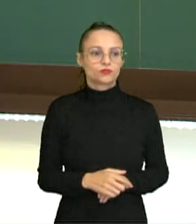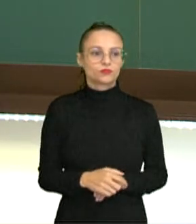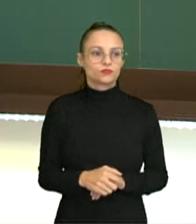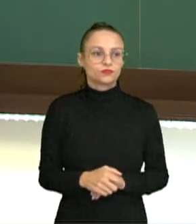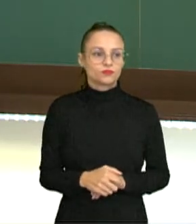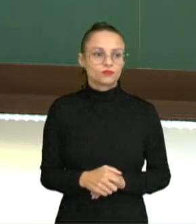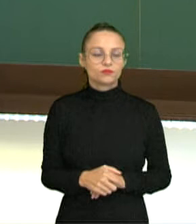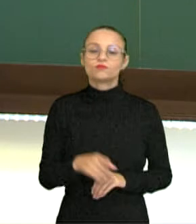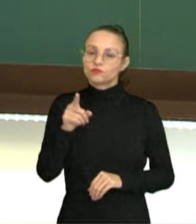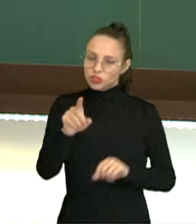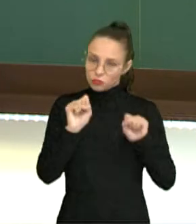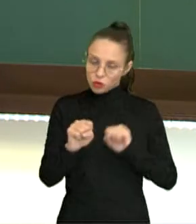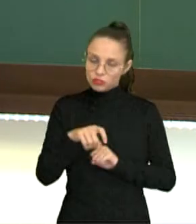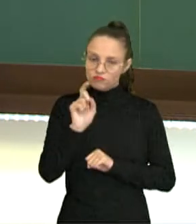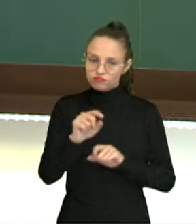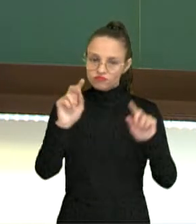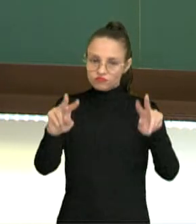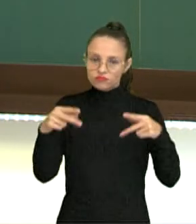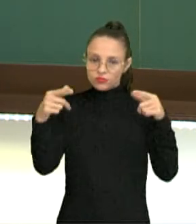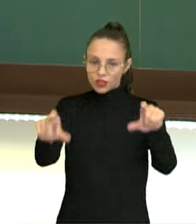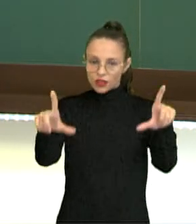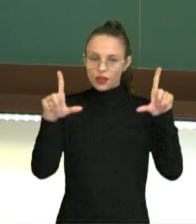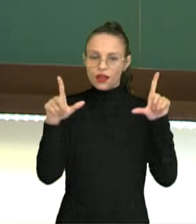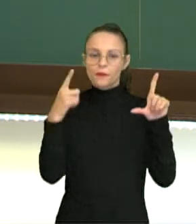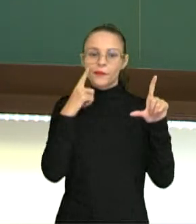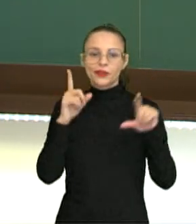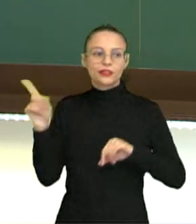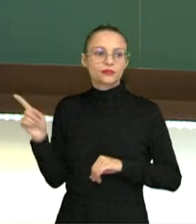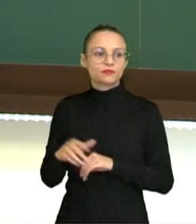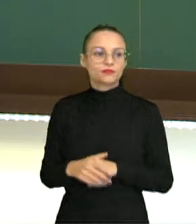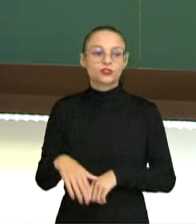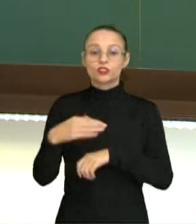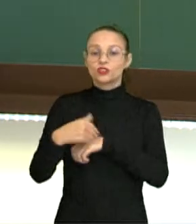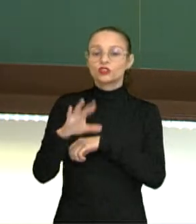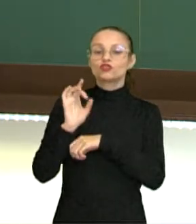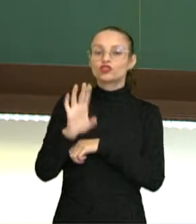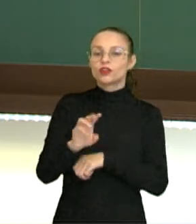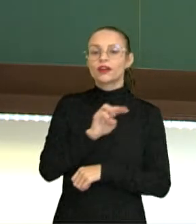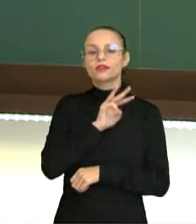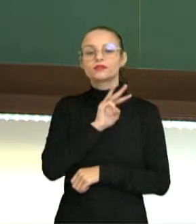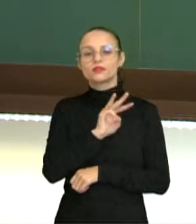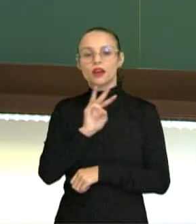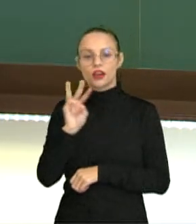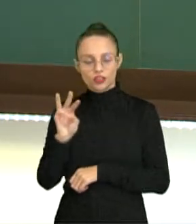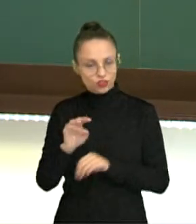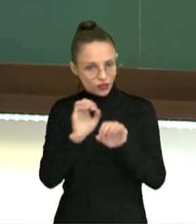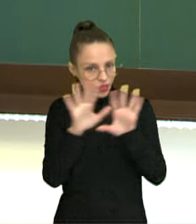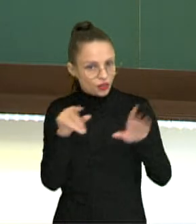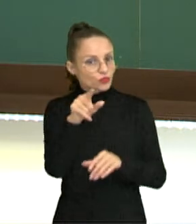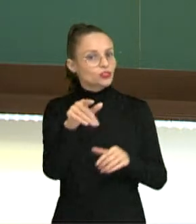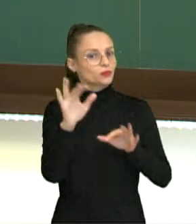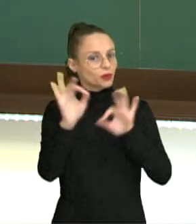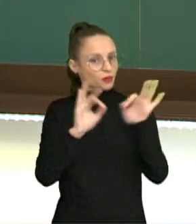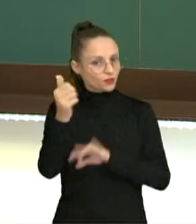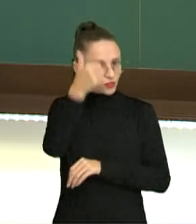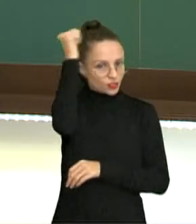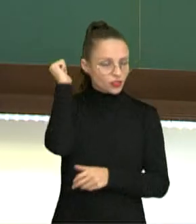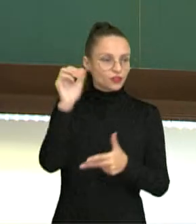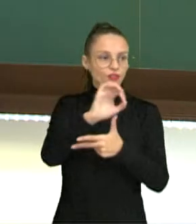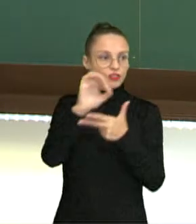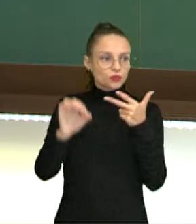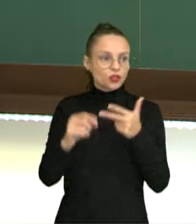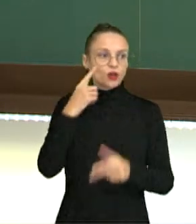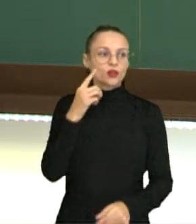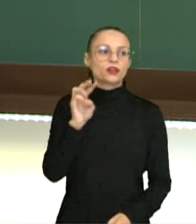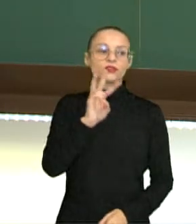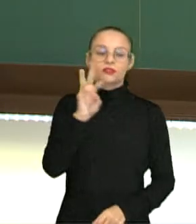www.escrevendofuturo.org, né? Você pode acessar na coletânea lá. E dicas de sites, claro, você está se preparando para o Enem vestibular, olha sites